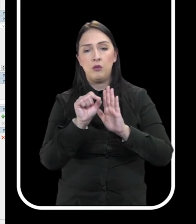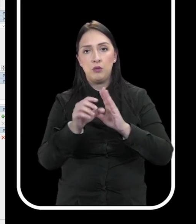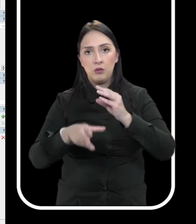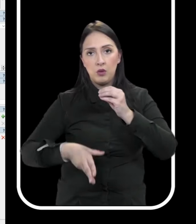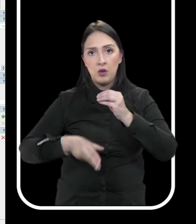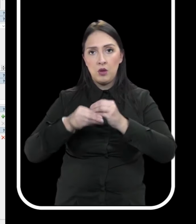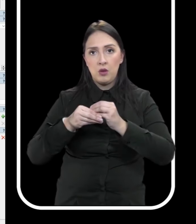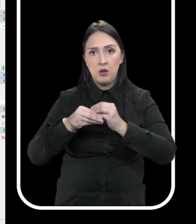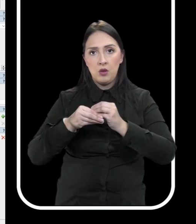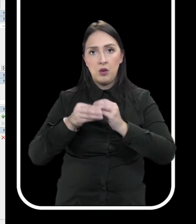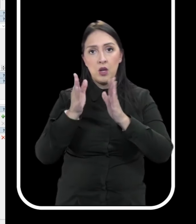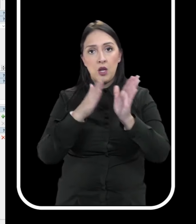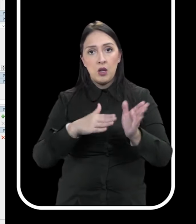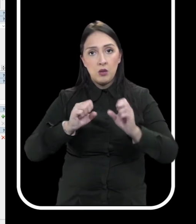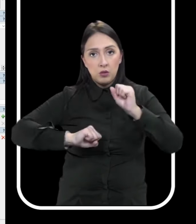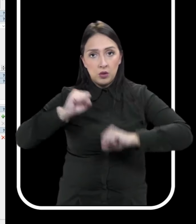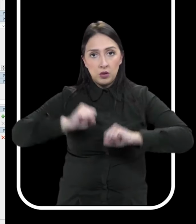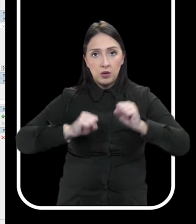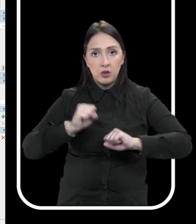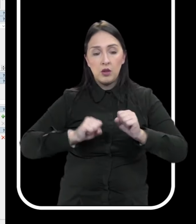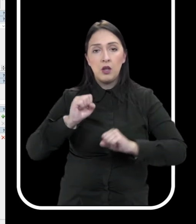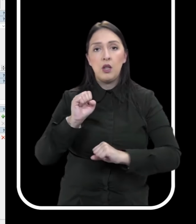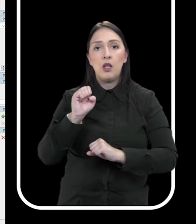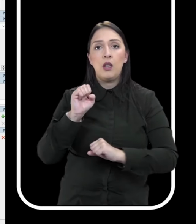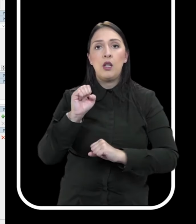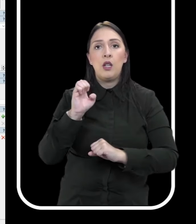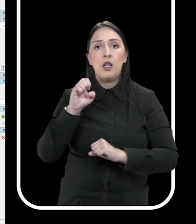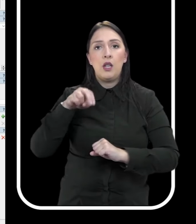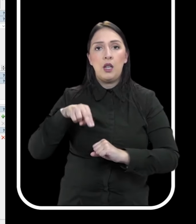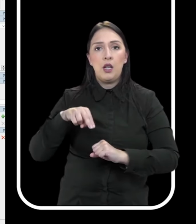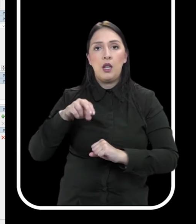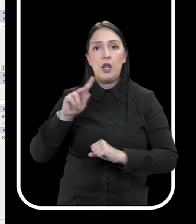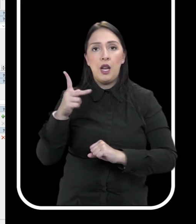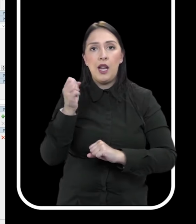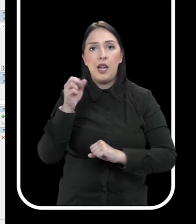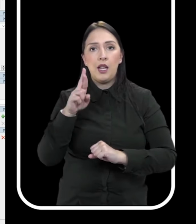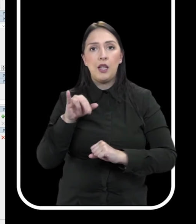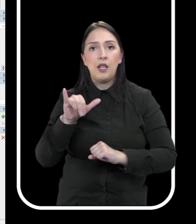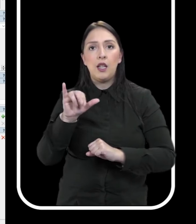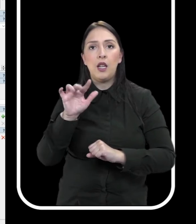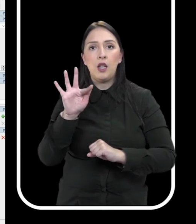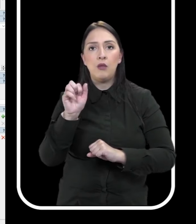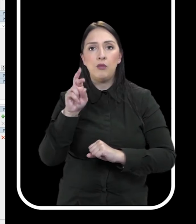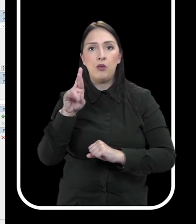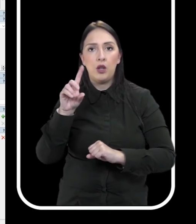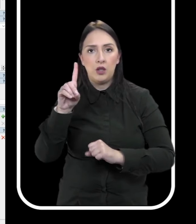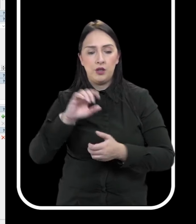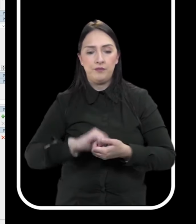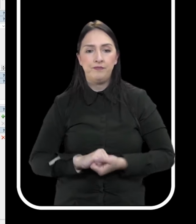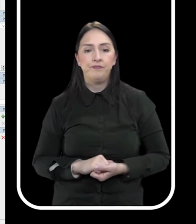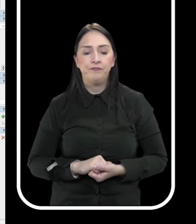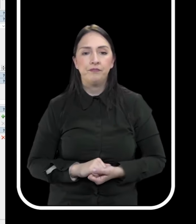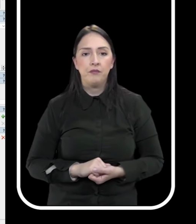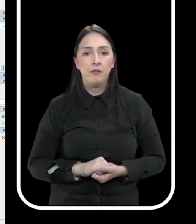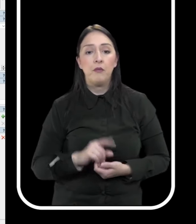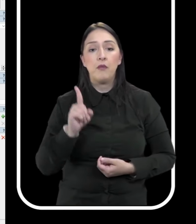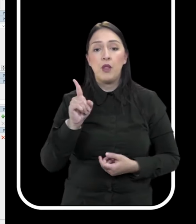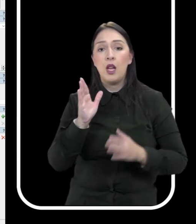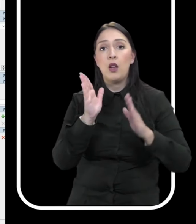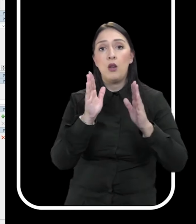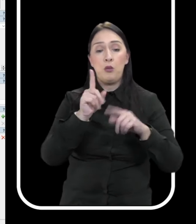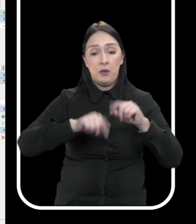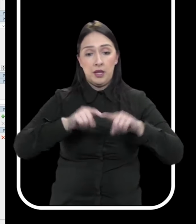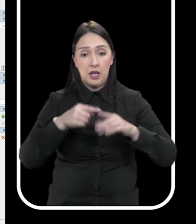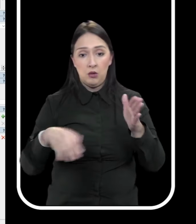lá que foi introduzido na indústria por Henry Ford. Tá? Então, o que vai acontecer? O material ele chega,